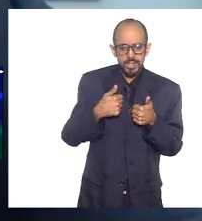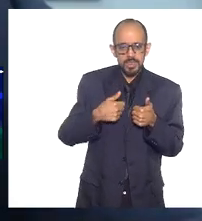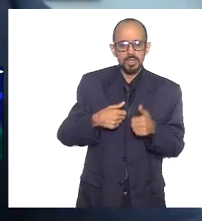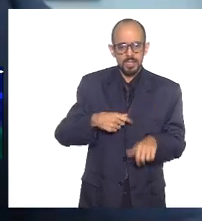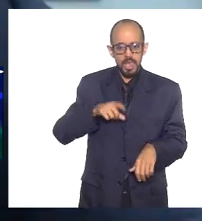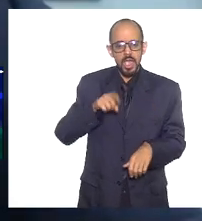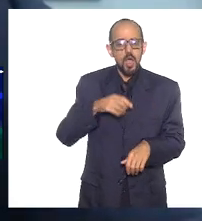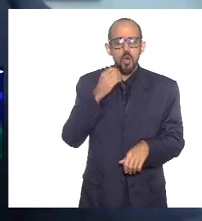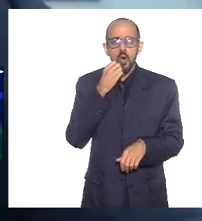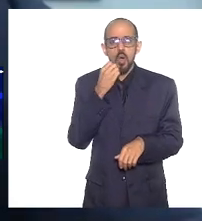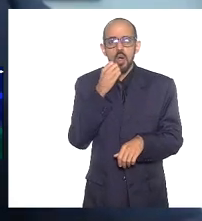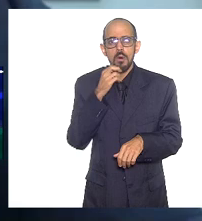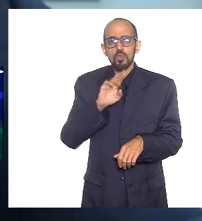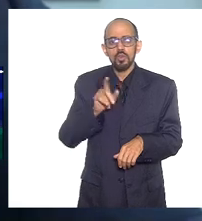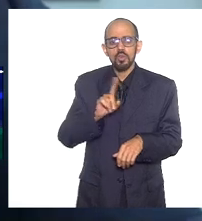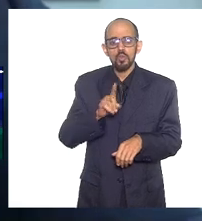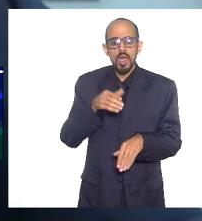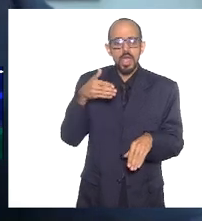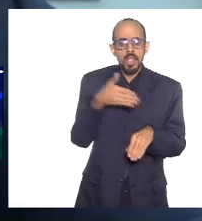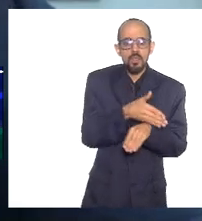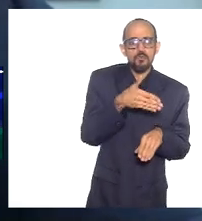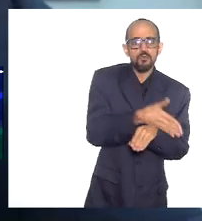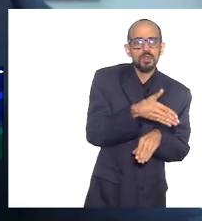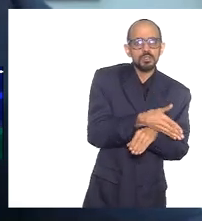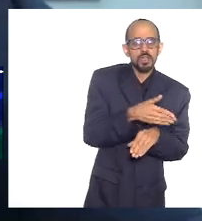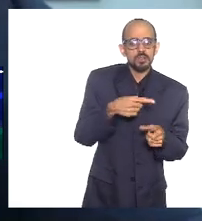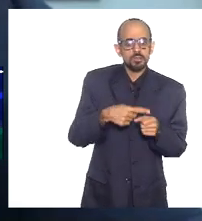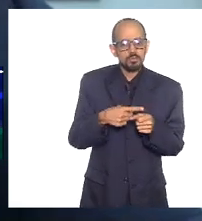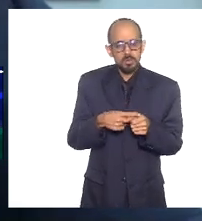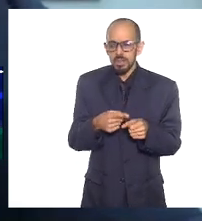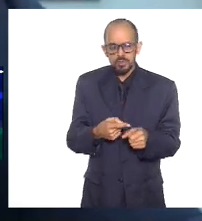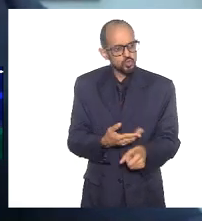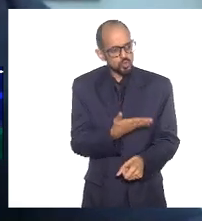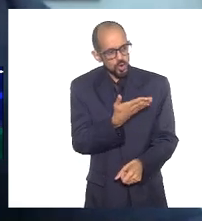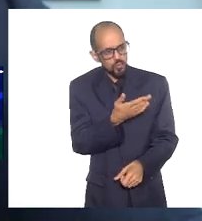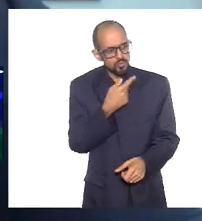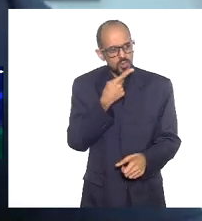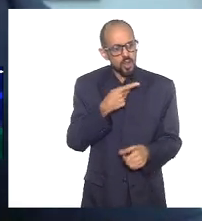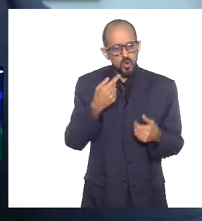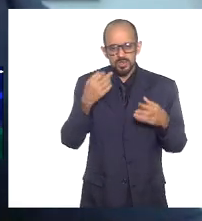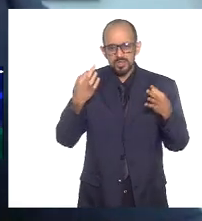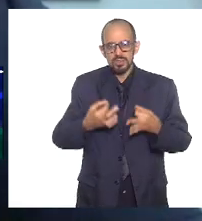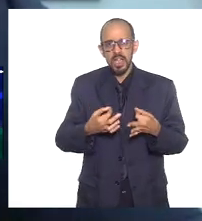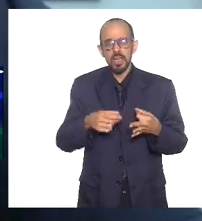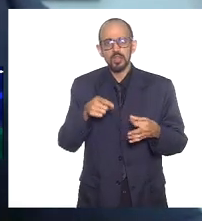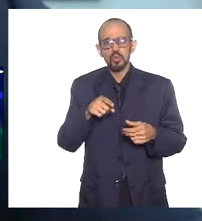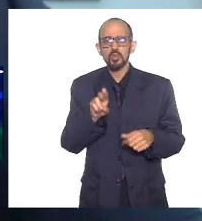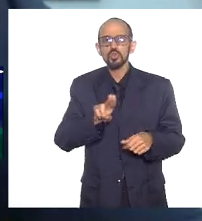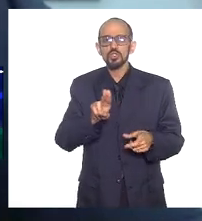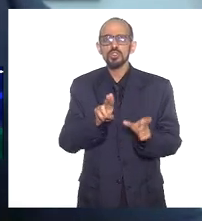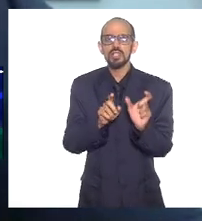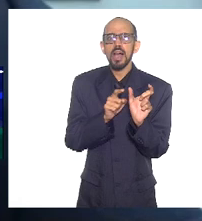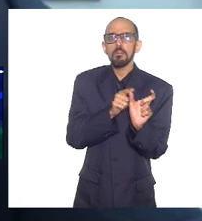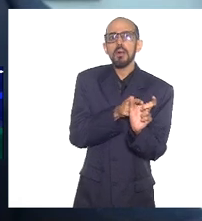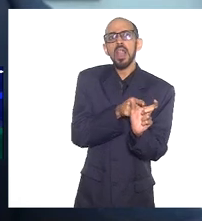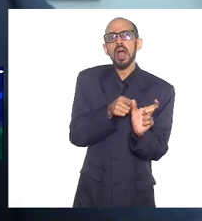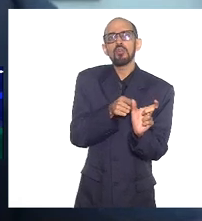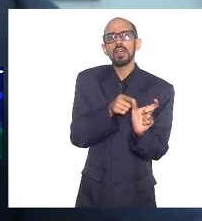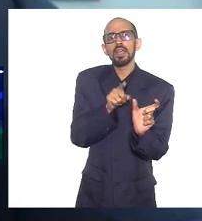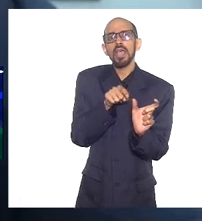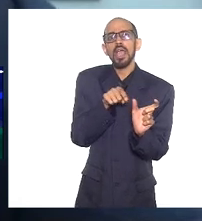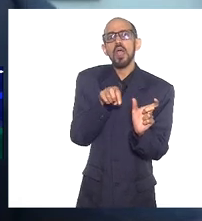obviamente, não é criar ingerência ali no âmbito municipal, mas, Vossa Excelência, foi muito oportuno com a palavra que usou. É criar uma norma geral